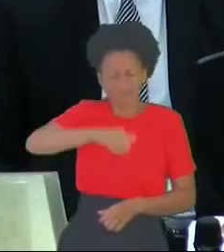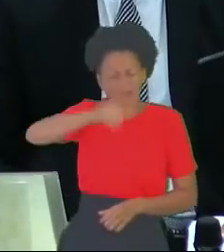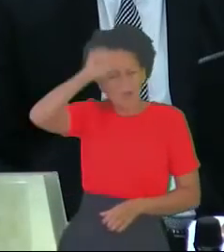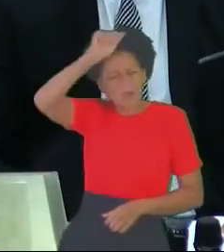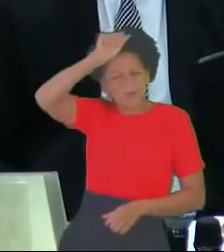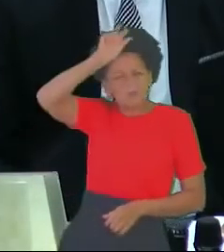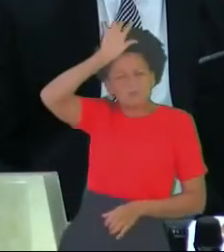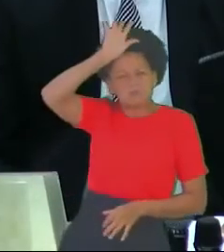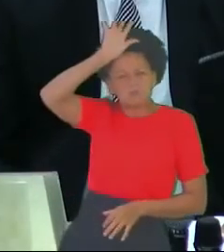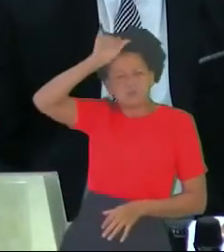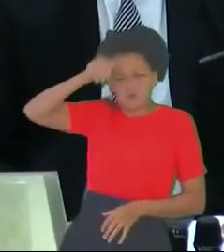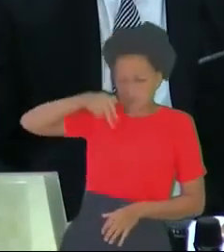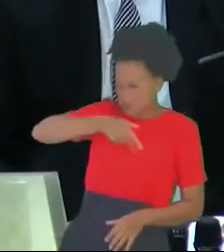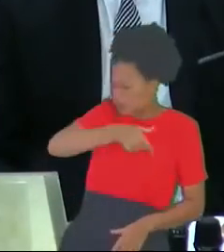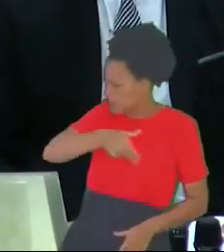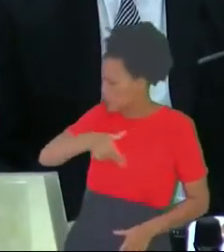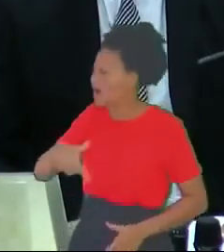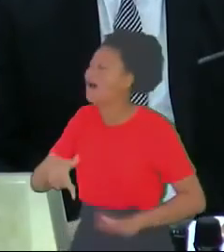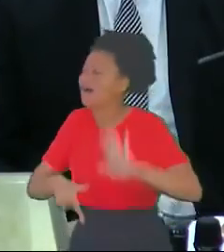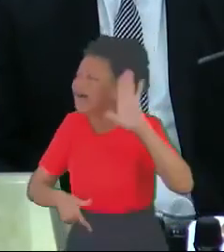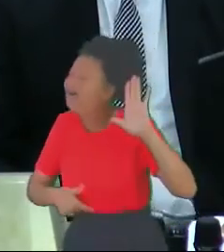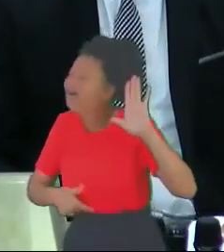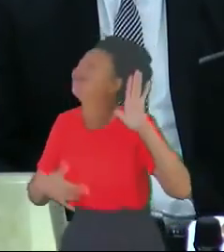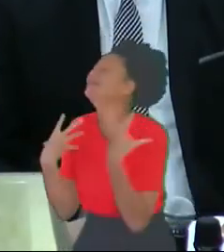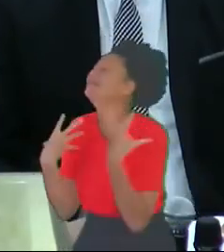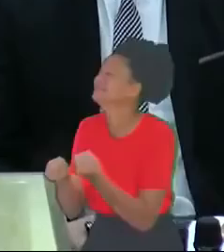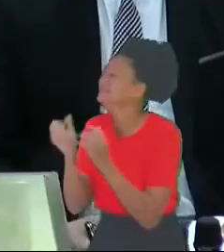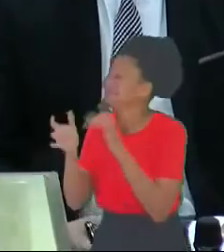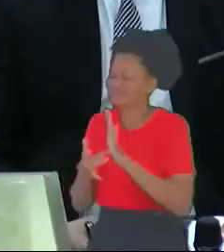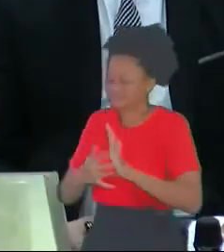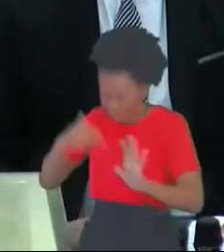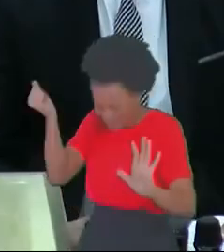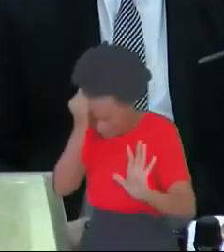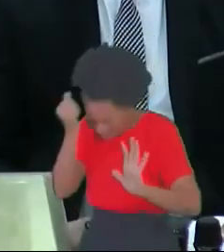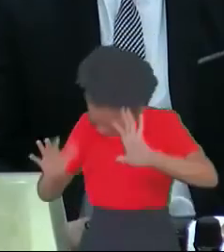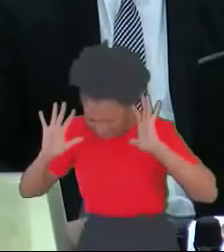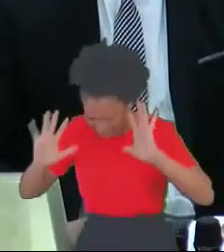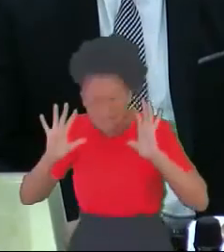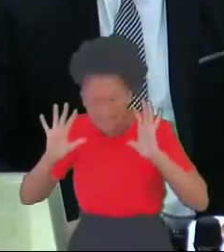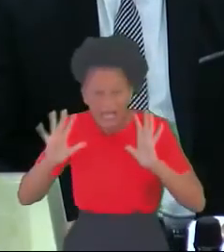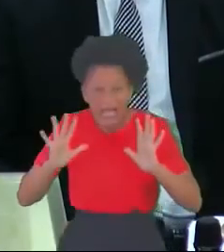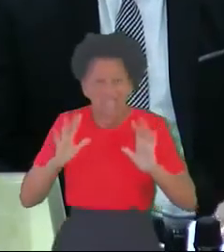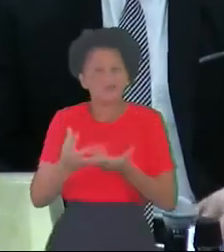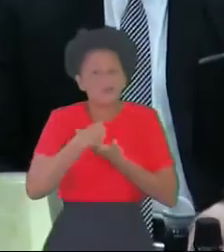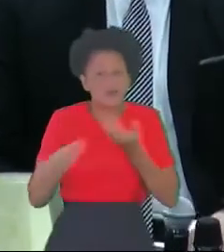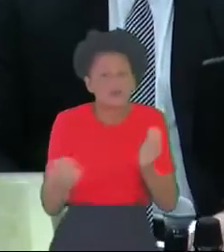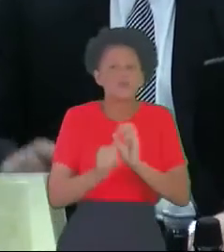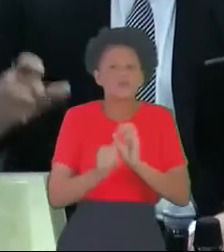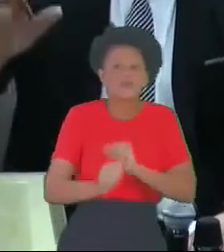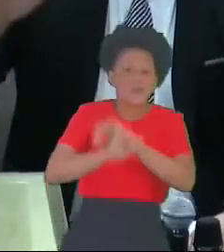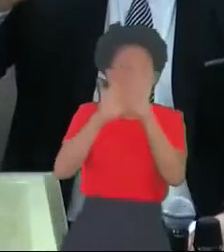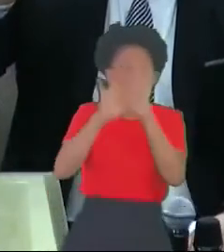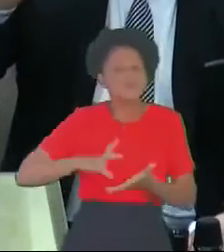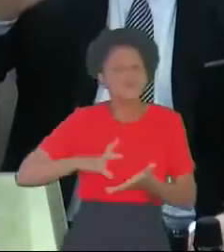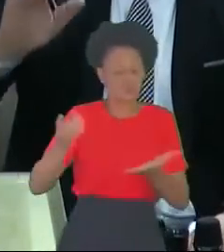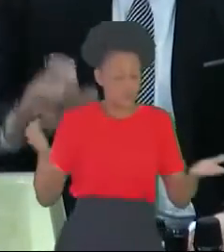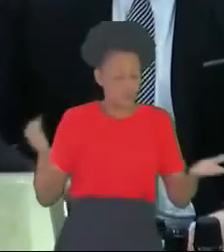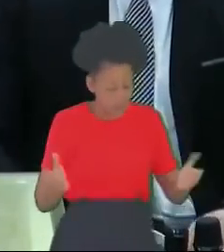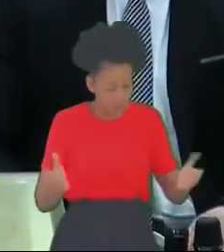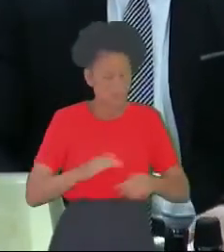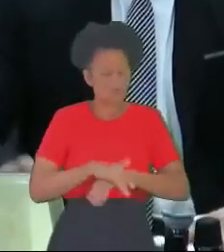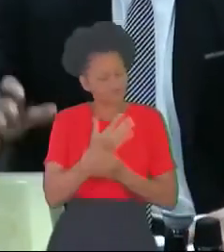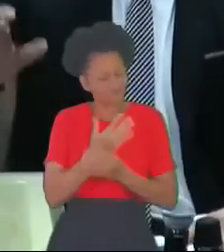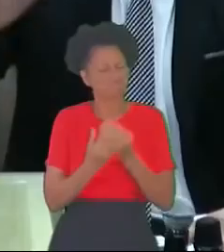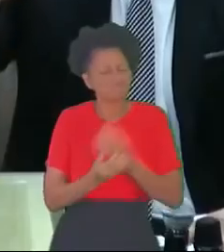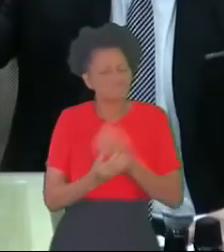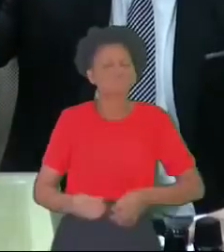povo correndo e aceitando Jesus como seu salvador pessoal. Quem pode dizer glória a Deus por isso nesta noite, levante a mão